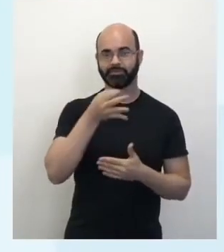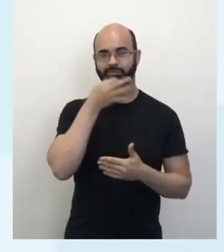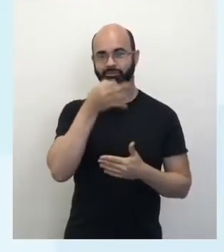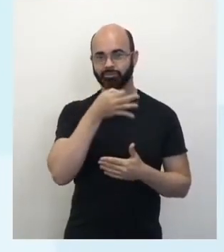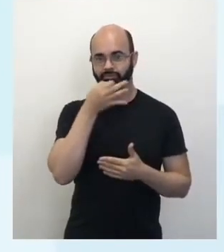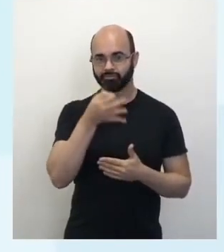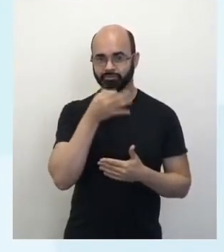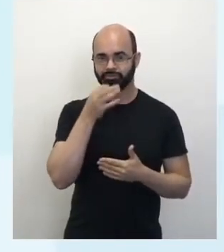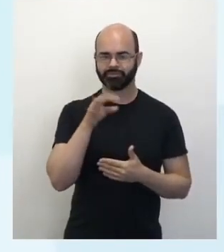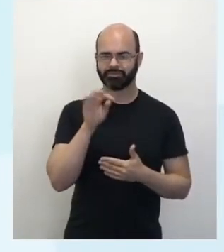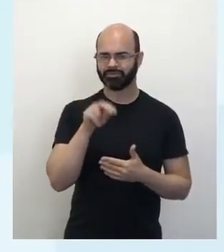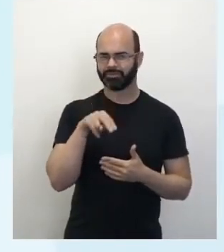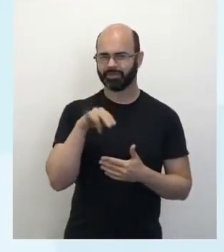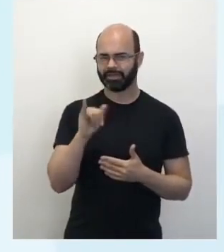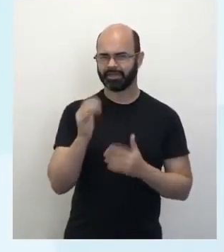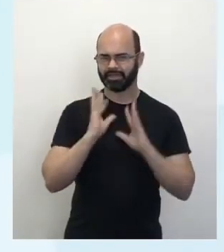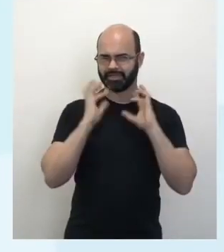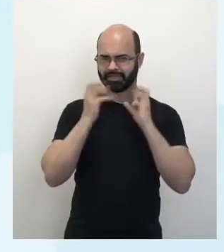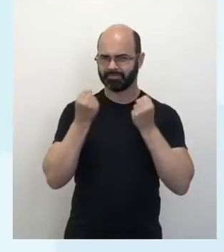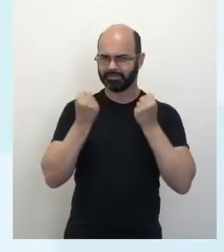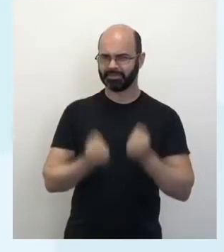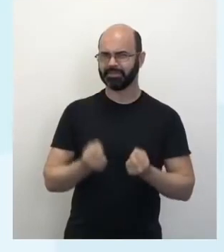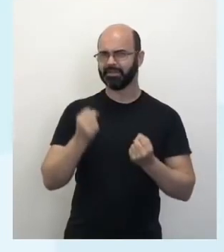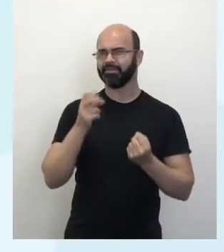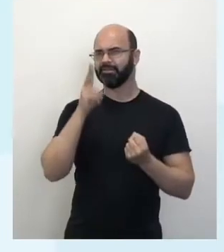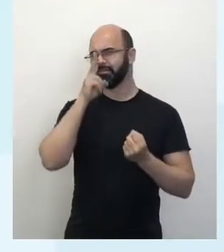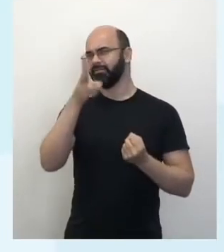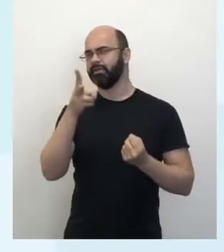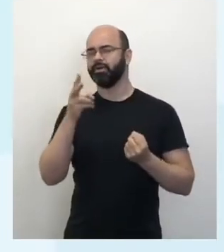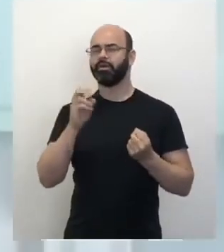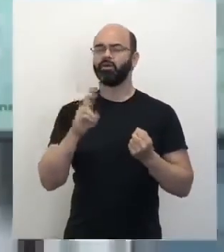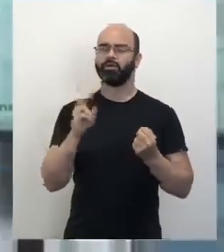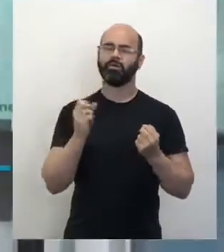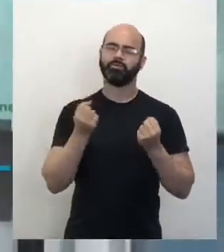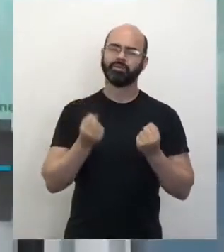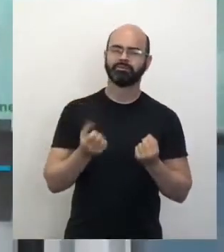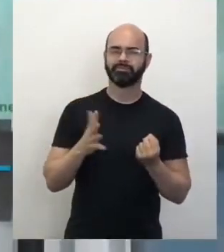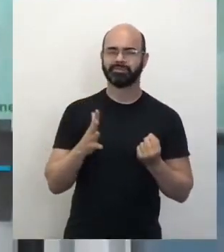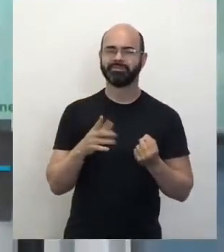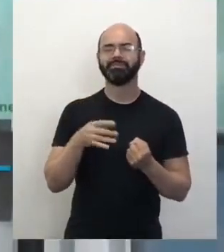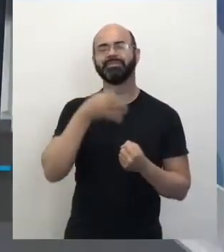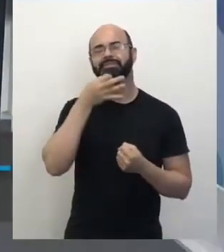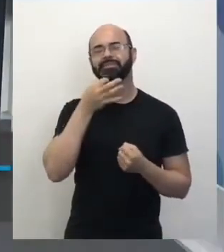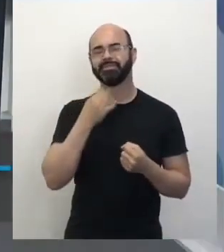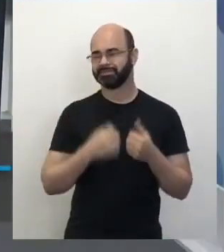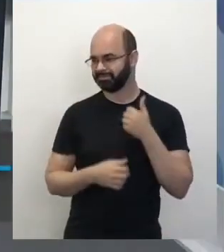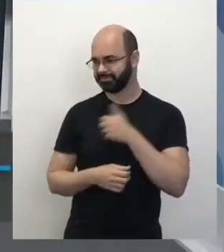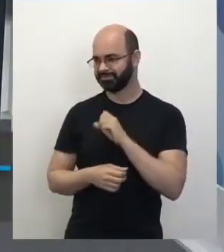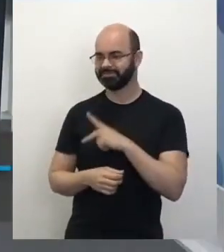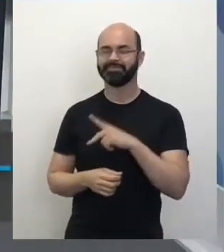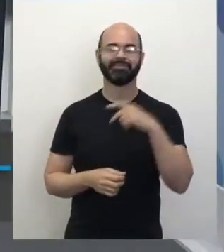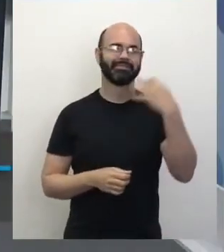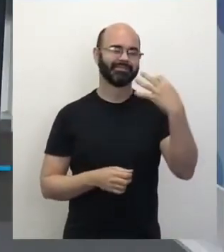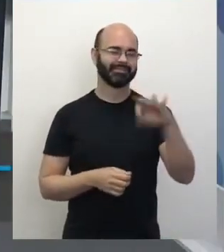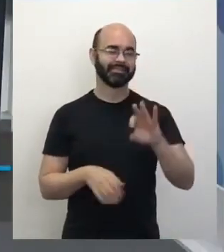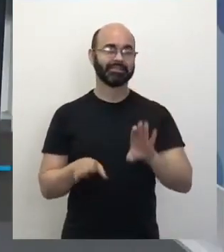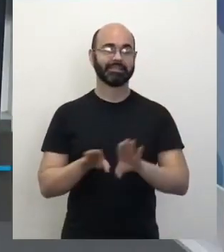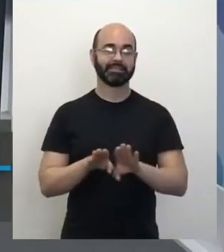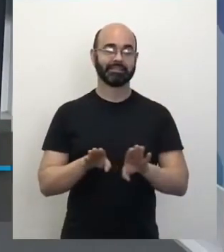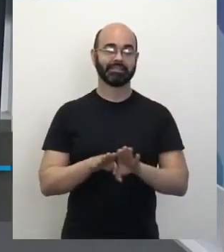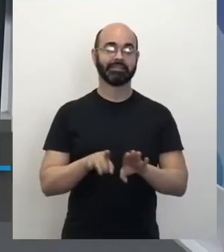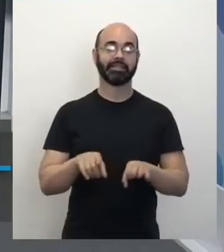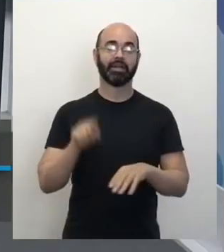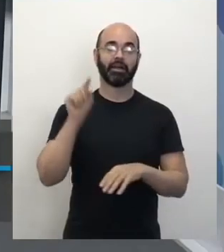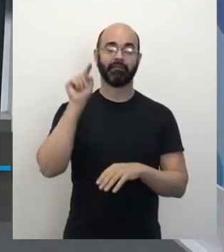acha se o Tony está pesando muito ou pesando pouco? Como você acha isso? Beleza, Tony? É isso aí, muito bem. Falaram que você também tem